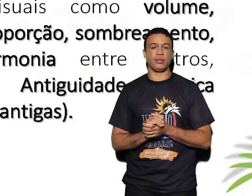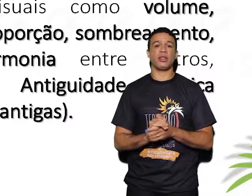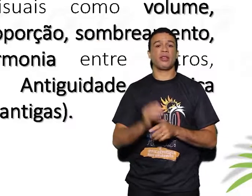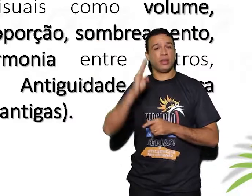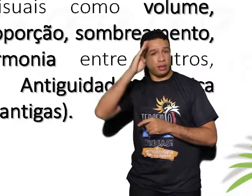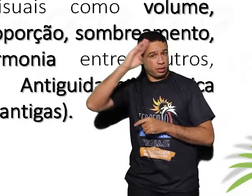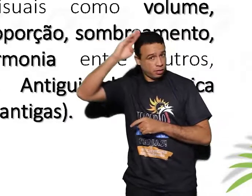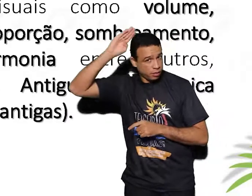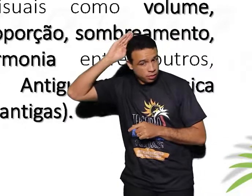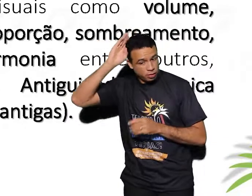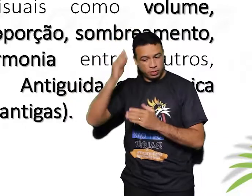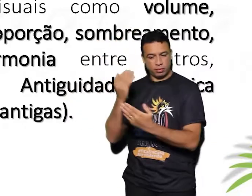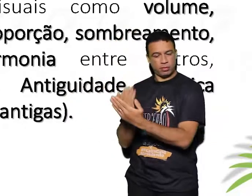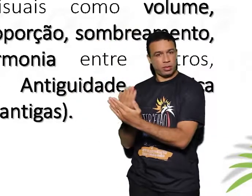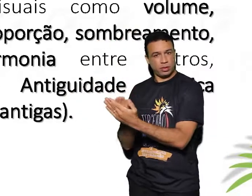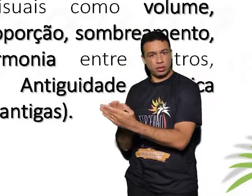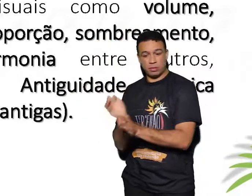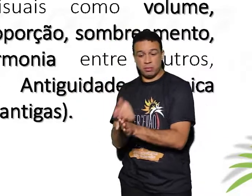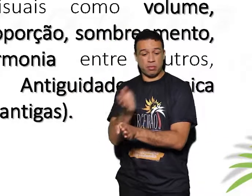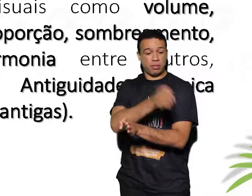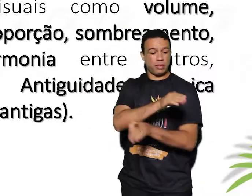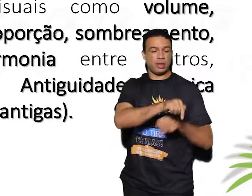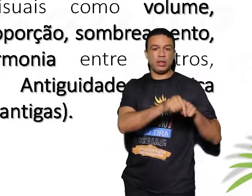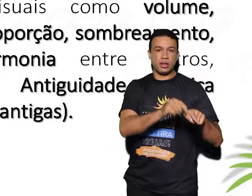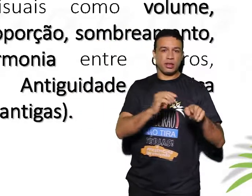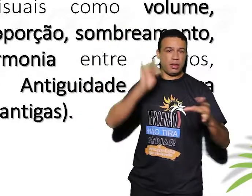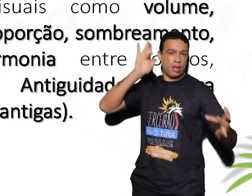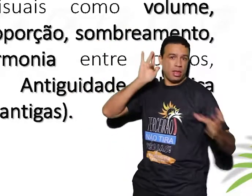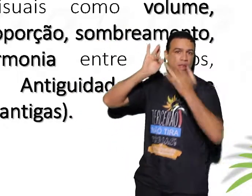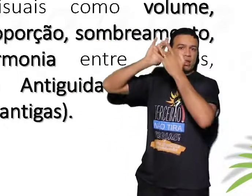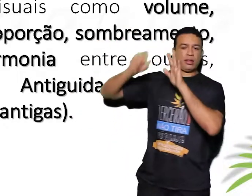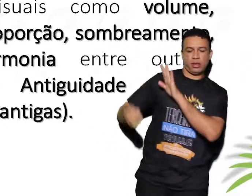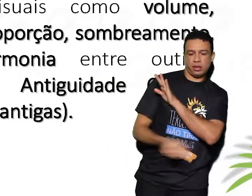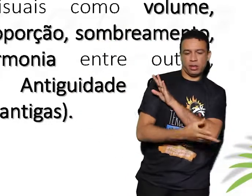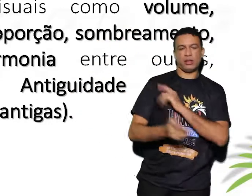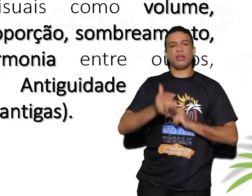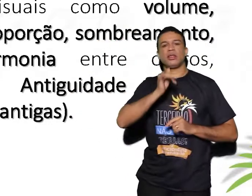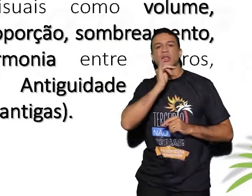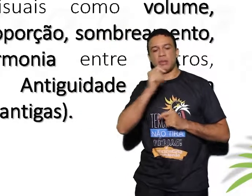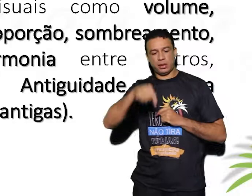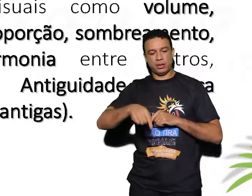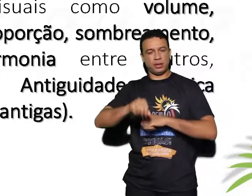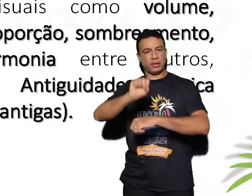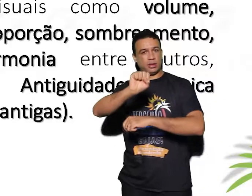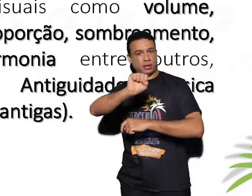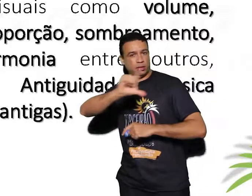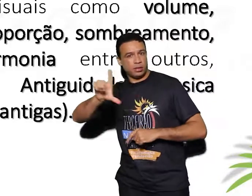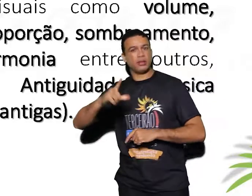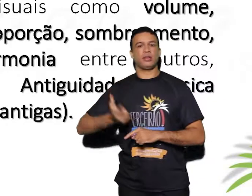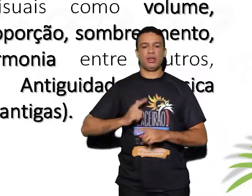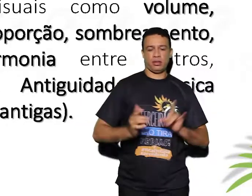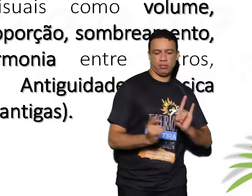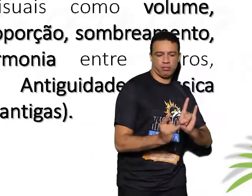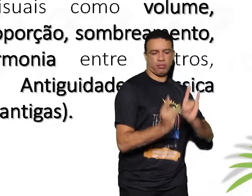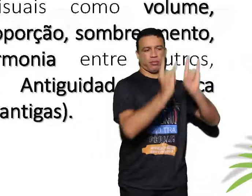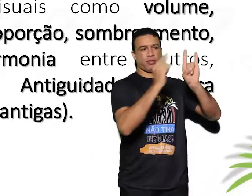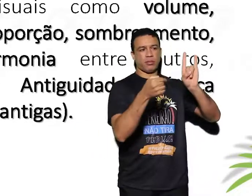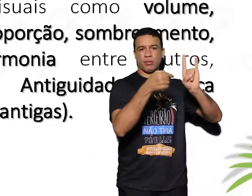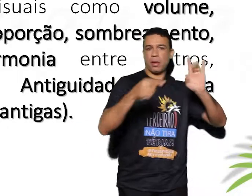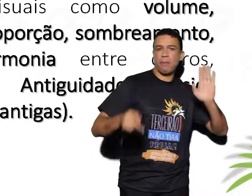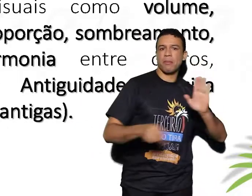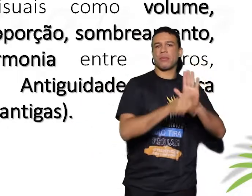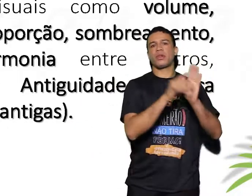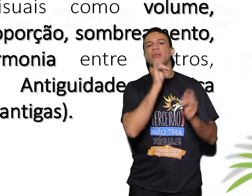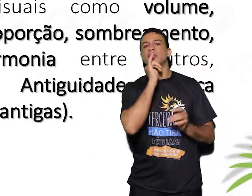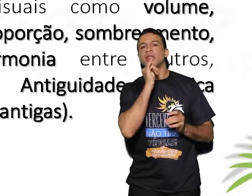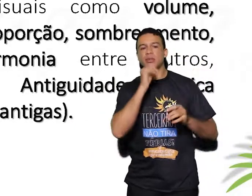forma do neoclassicismo, por exemplo, ele chega aqui em São Luís. Né? Você tem prédios aqui em São Luís que têm influências neoclássicas ou acadêmicas, tais como o Palácio